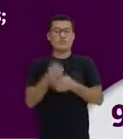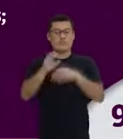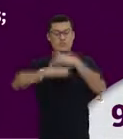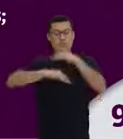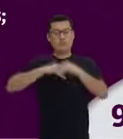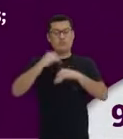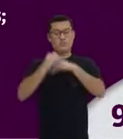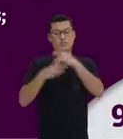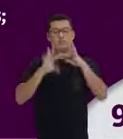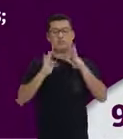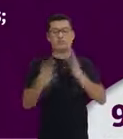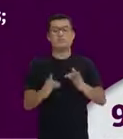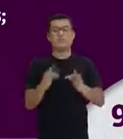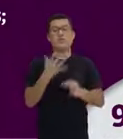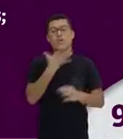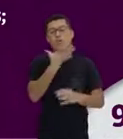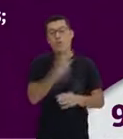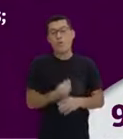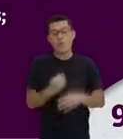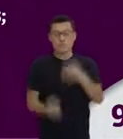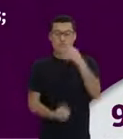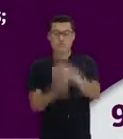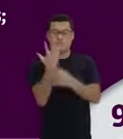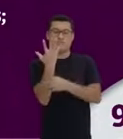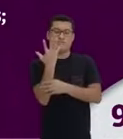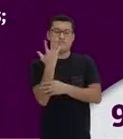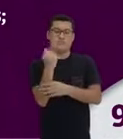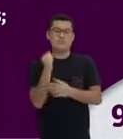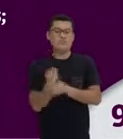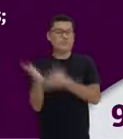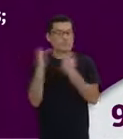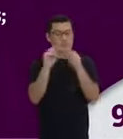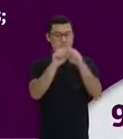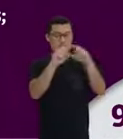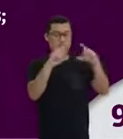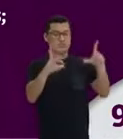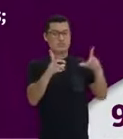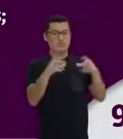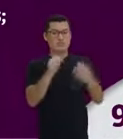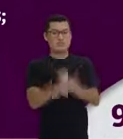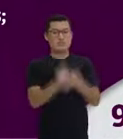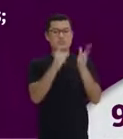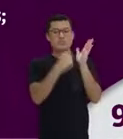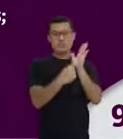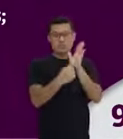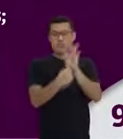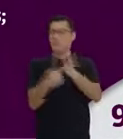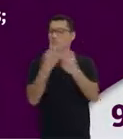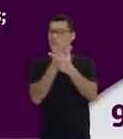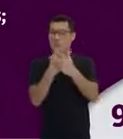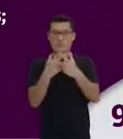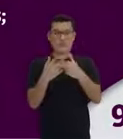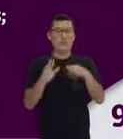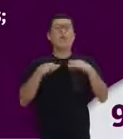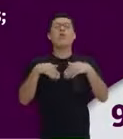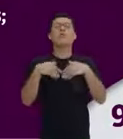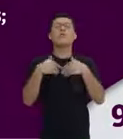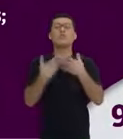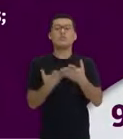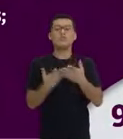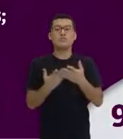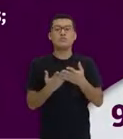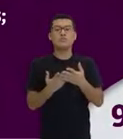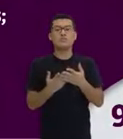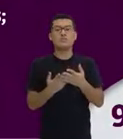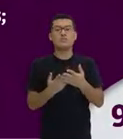naquilo que o homem cria então leia aqui comigo essa cartela se apresenta bem variado quando